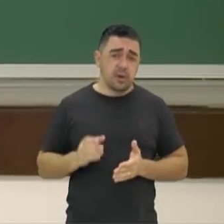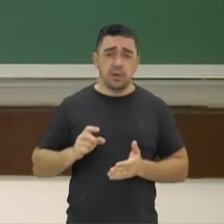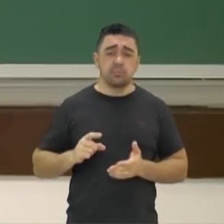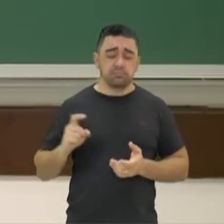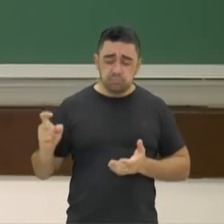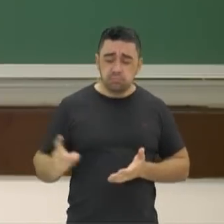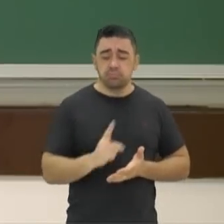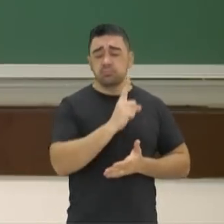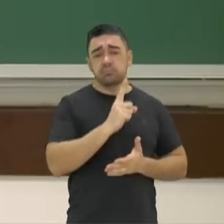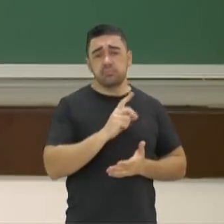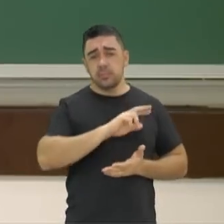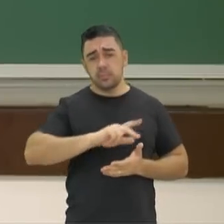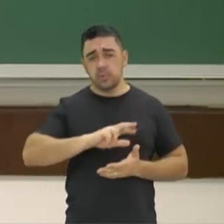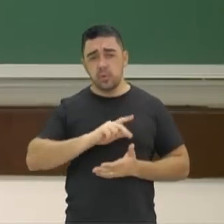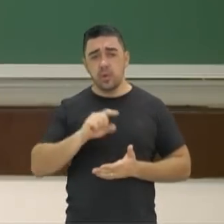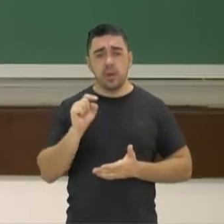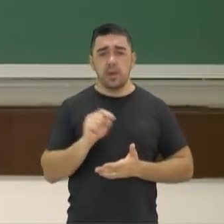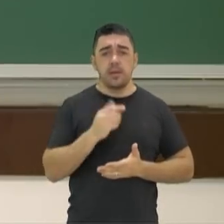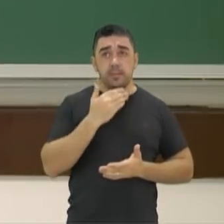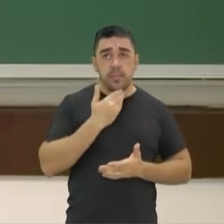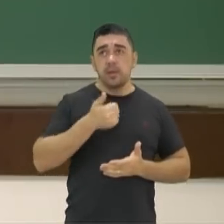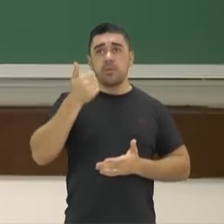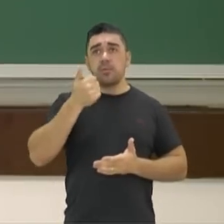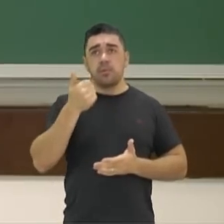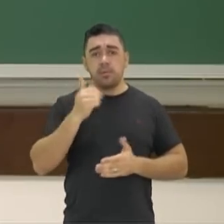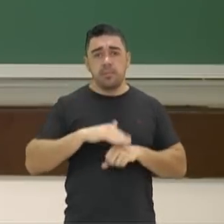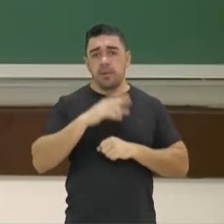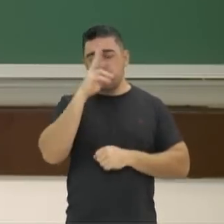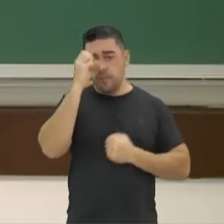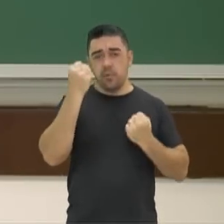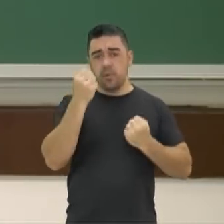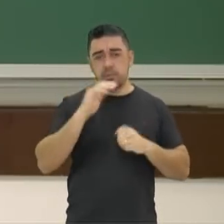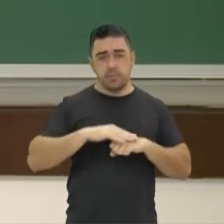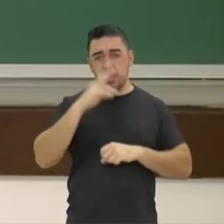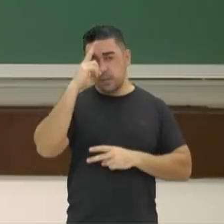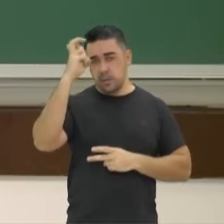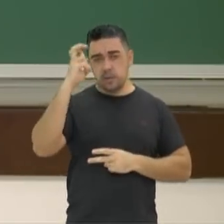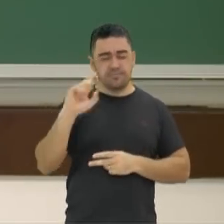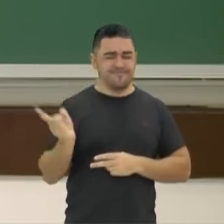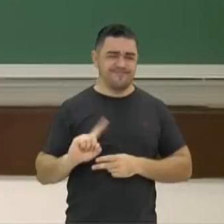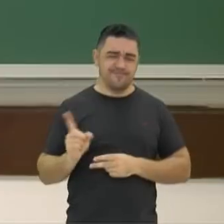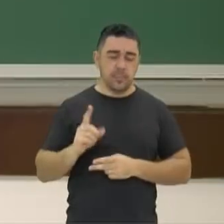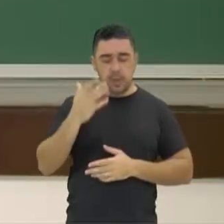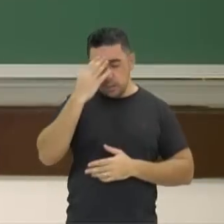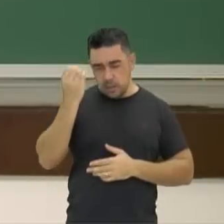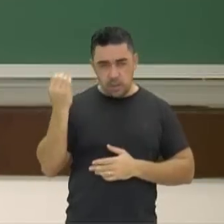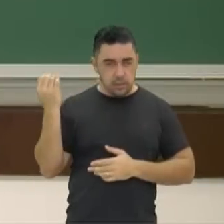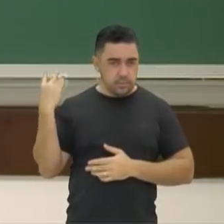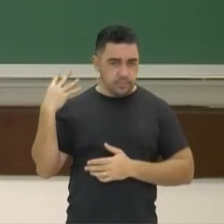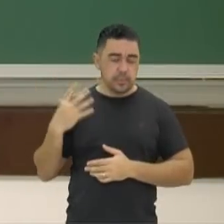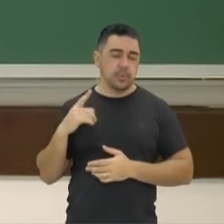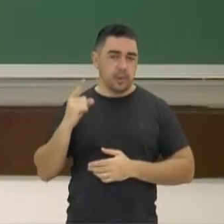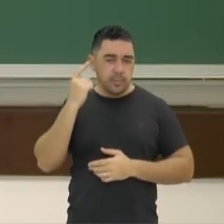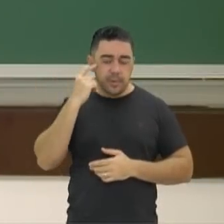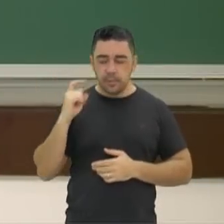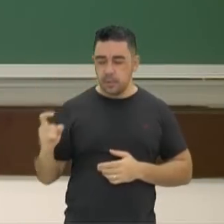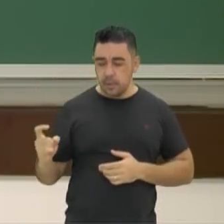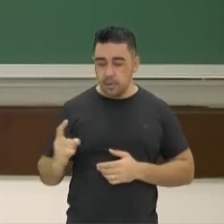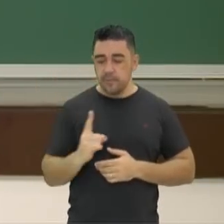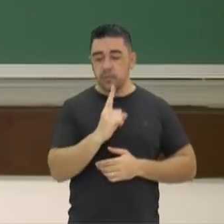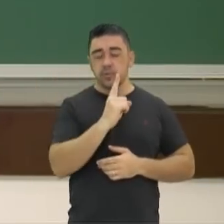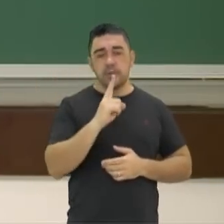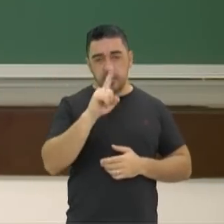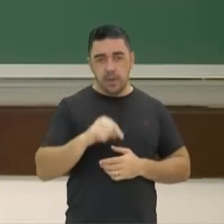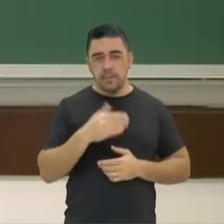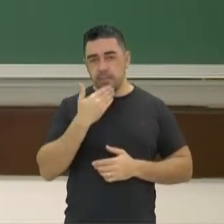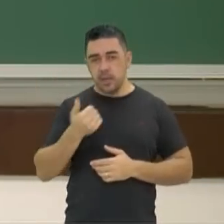Tá? Não necessariamente ela vai deixar o indivíduo melhor, mais forte, mais inteligente. Tá? Então esqueçam essa parte, porque todo mundo pensa que evolução é ficar